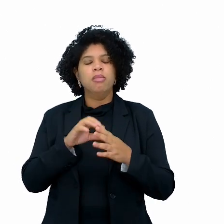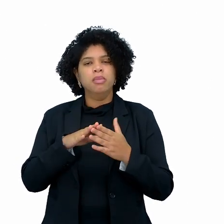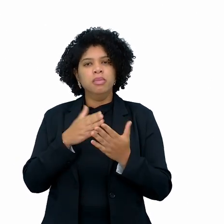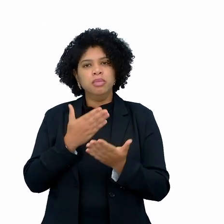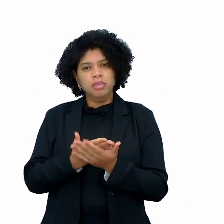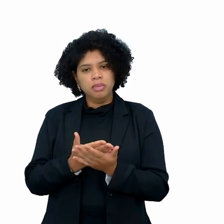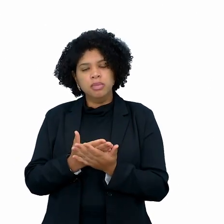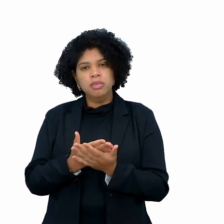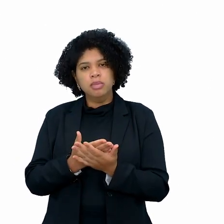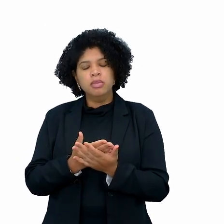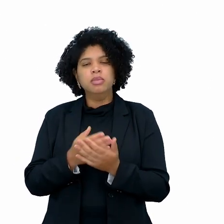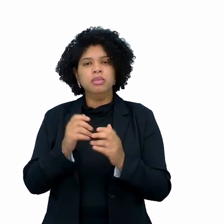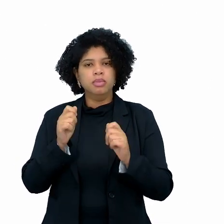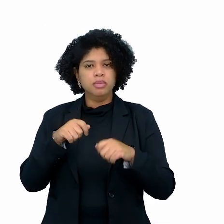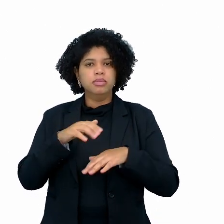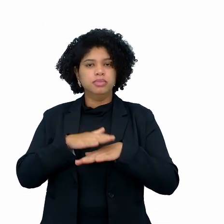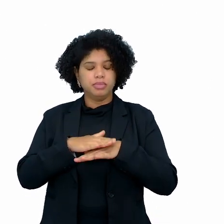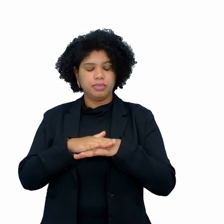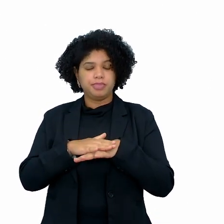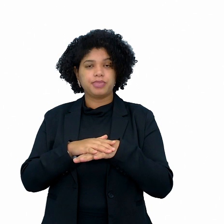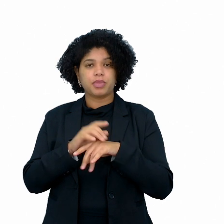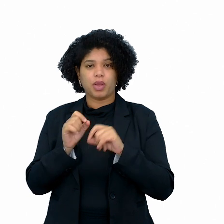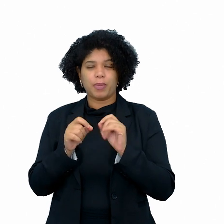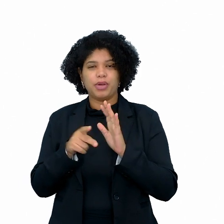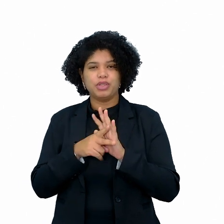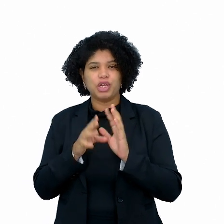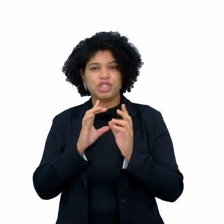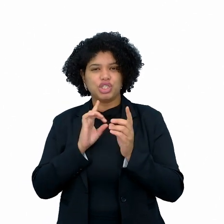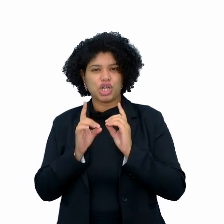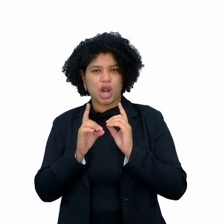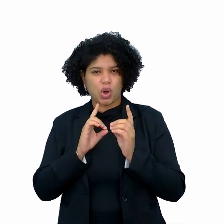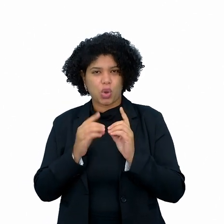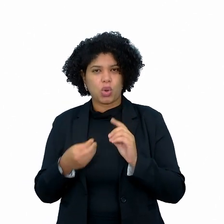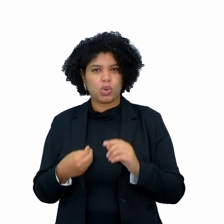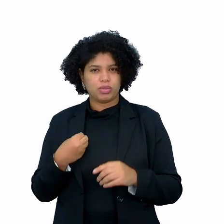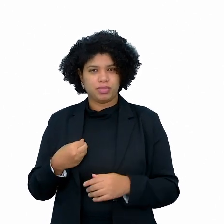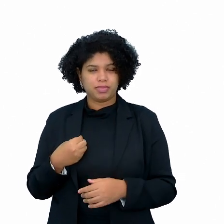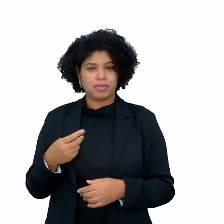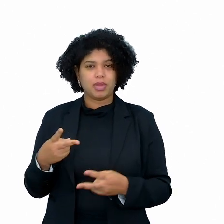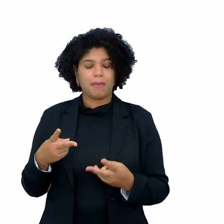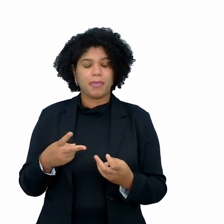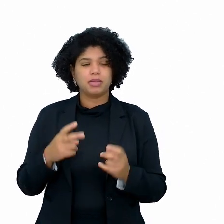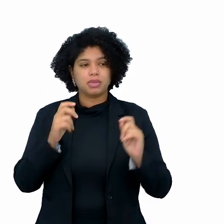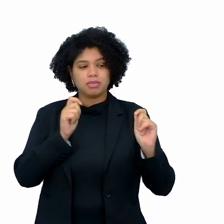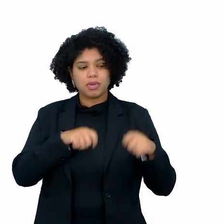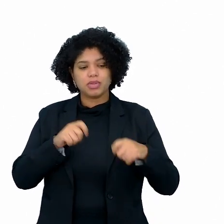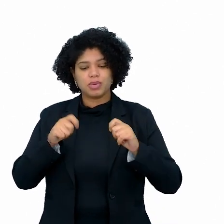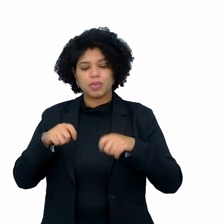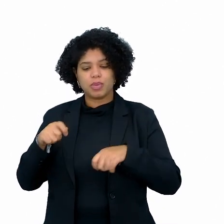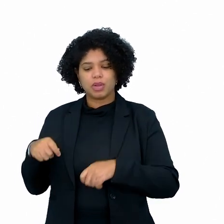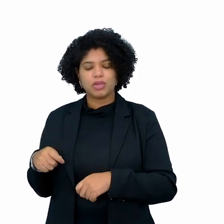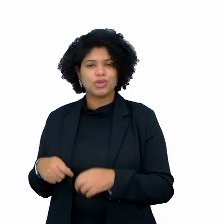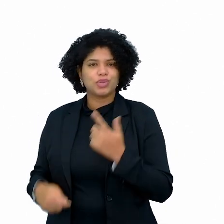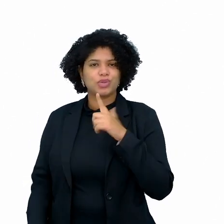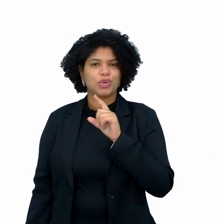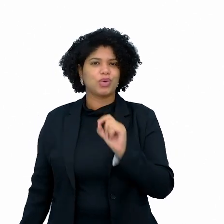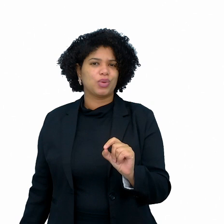vocês, forcem a ter o diálogo, né, a ver as possibilidades que é possível,